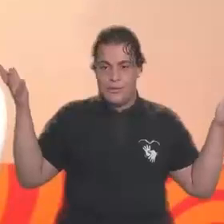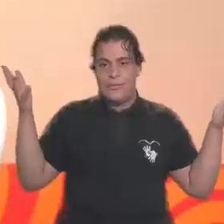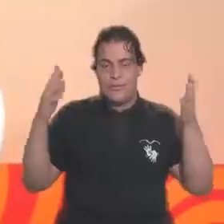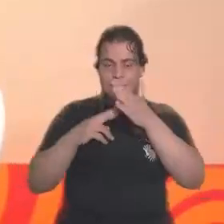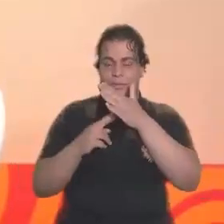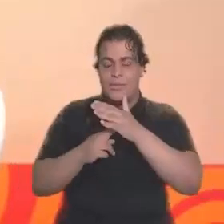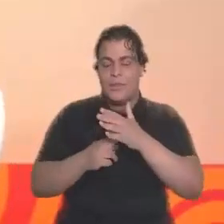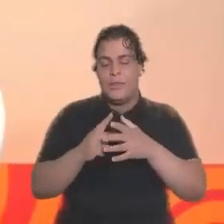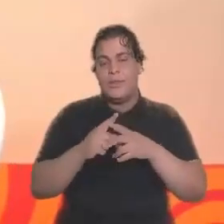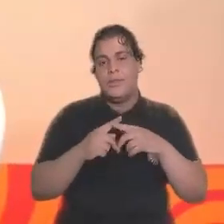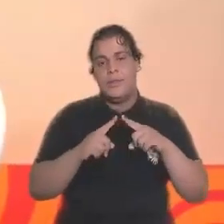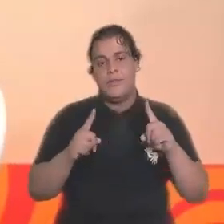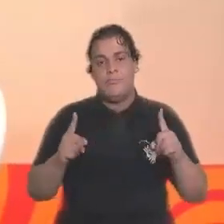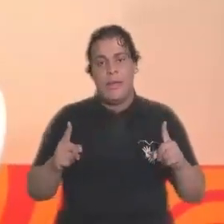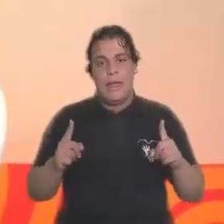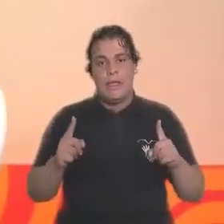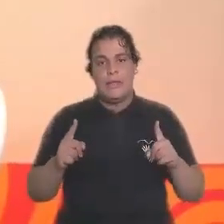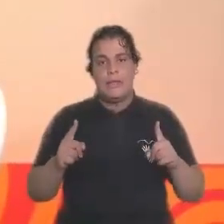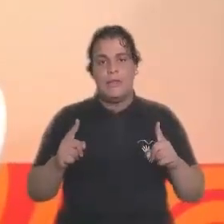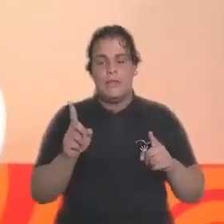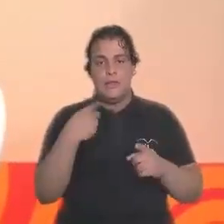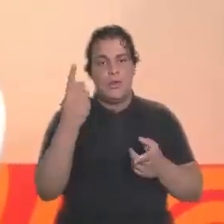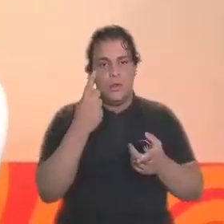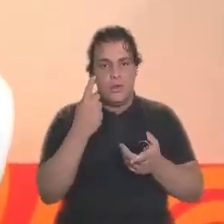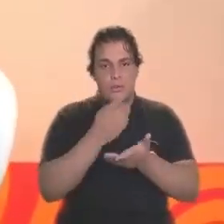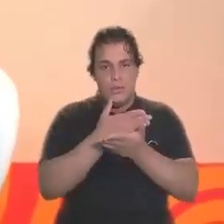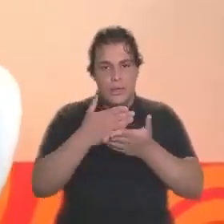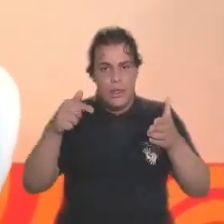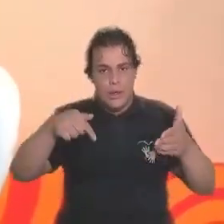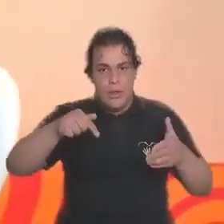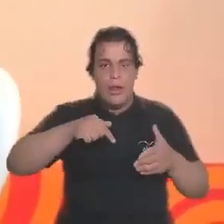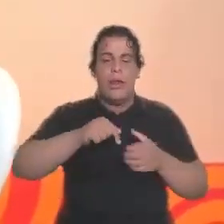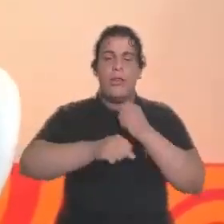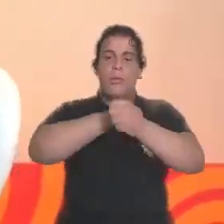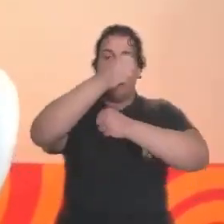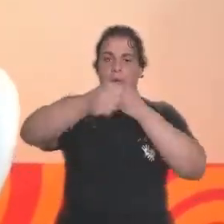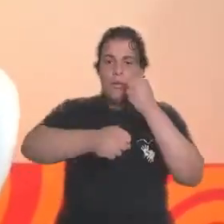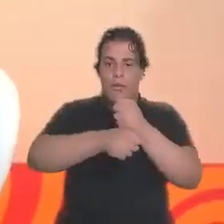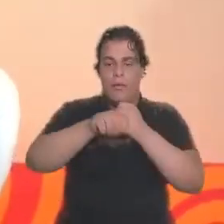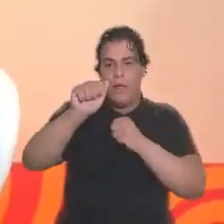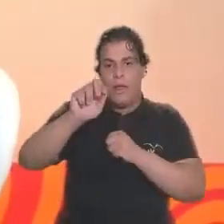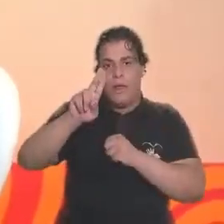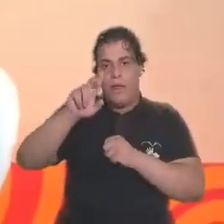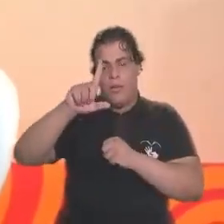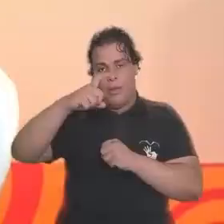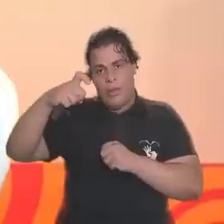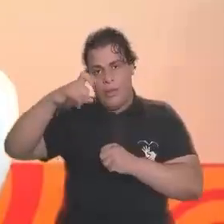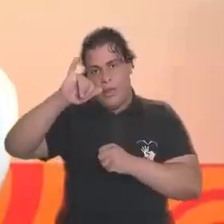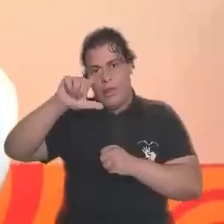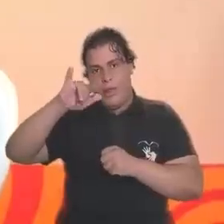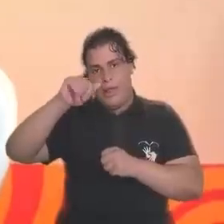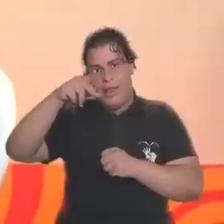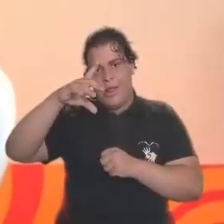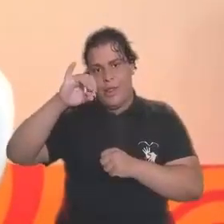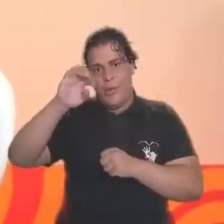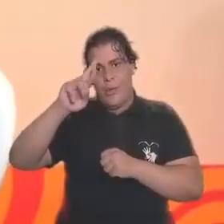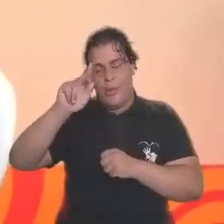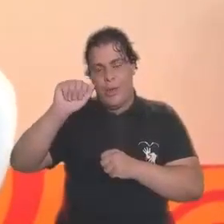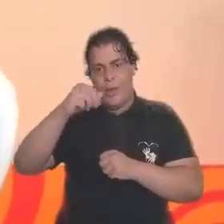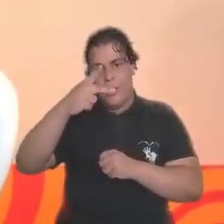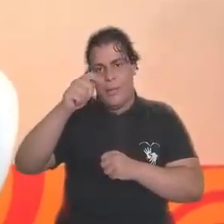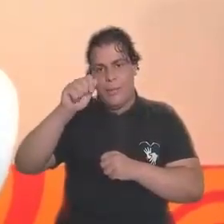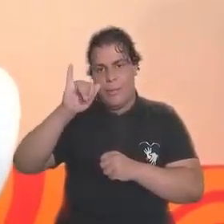fazer o máximo com essas crianças. Aí, no ano que vem, a gente vai para o Auxiliadora Paiva, mas enquanto a gente não tem essas escolas específicas de